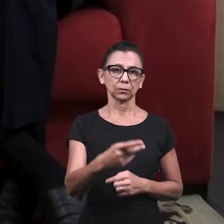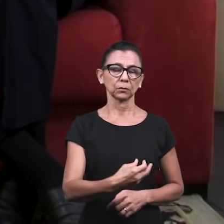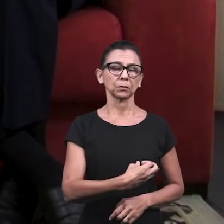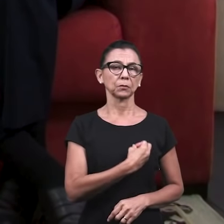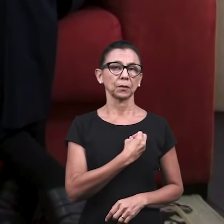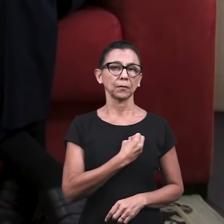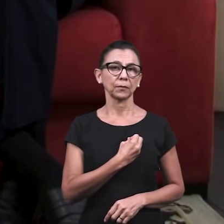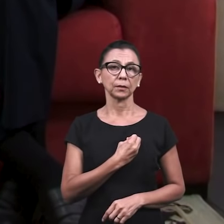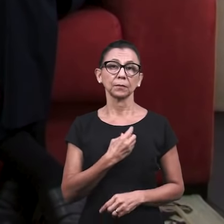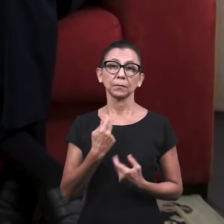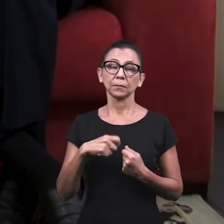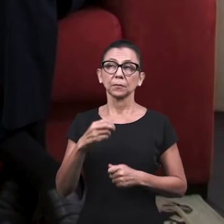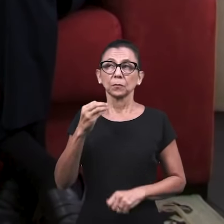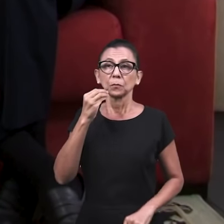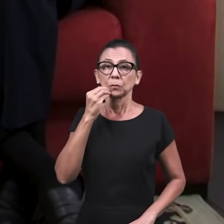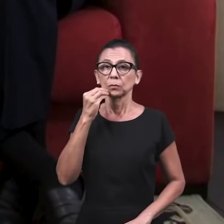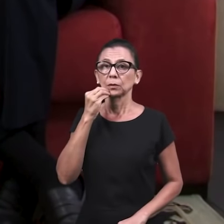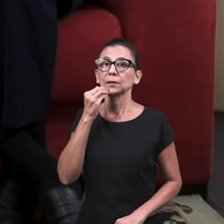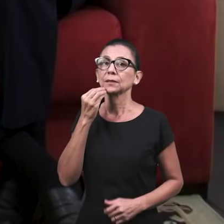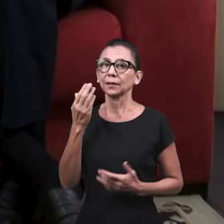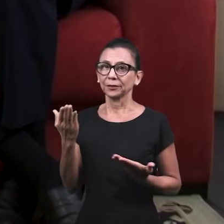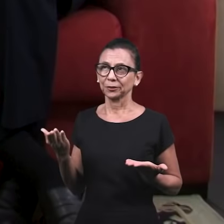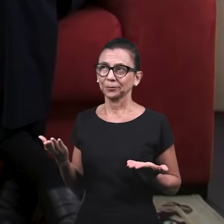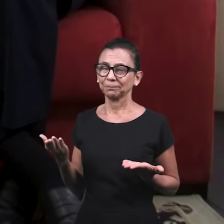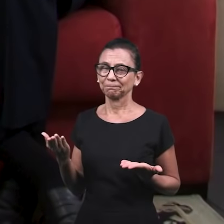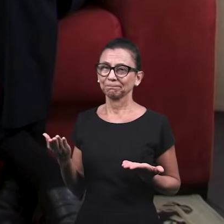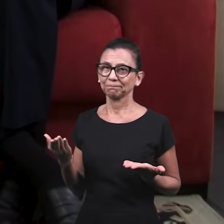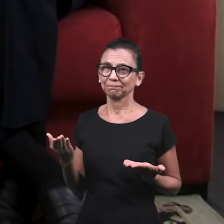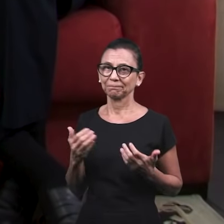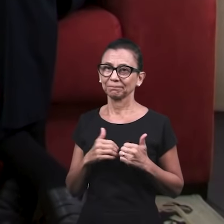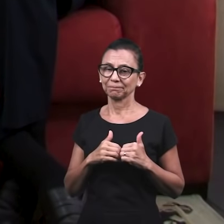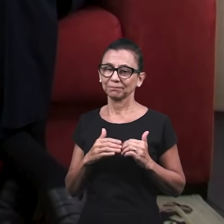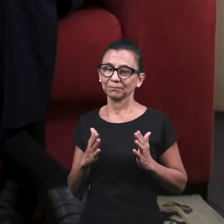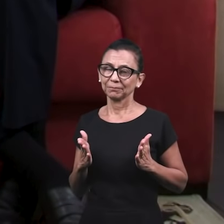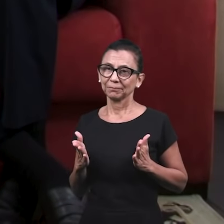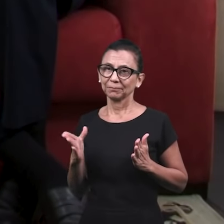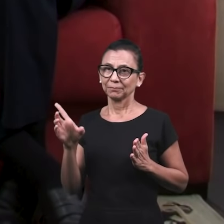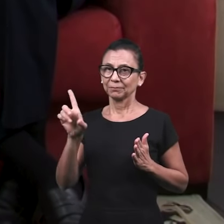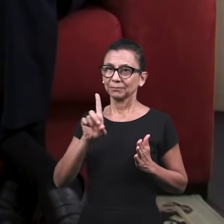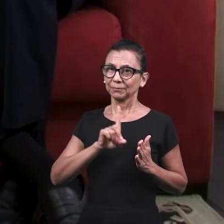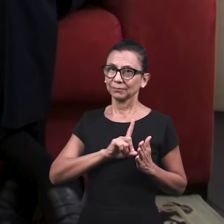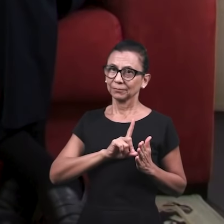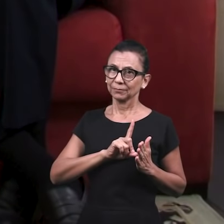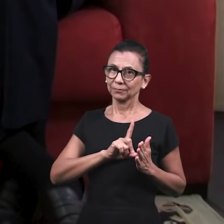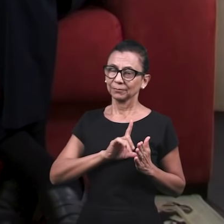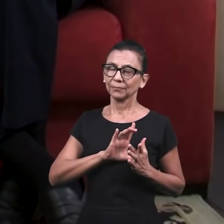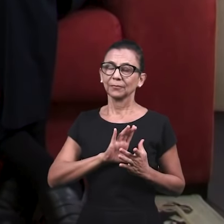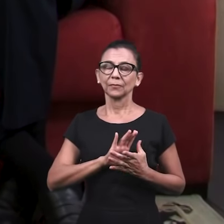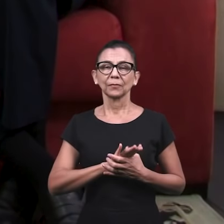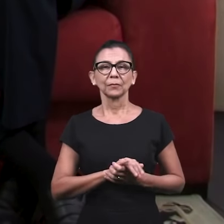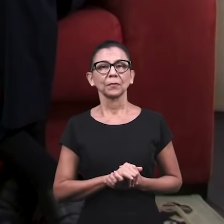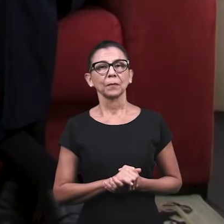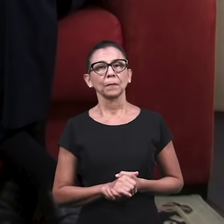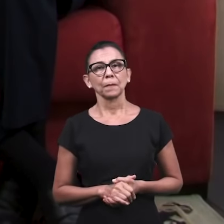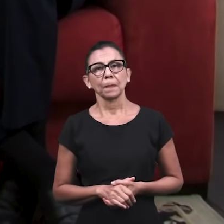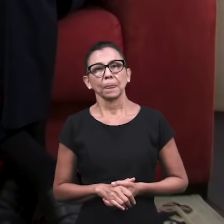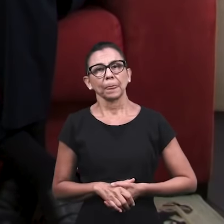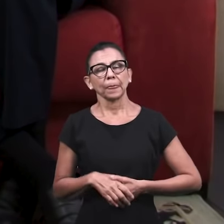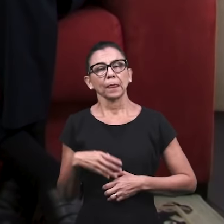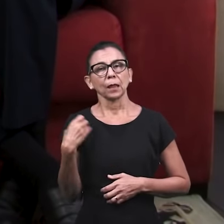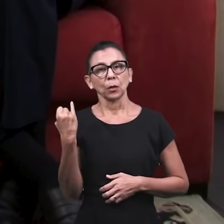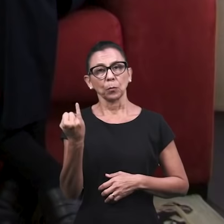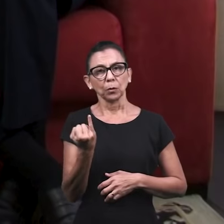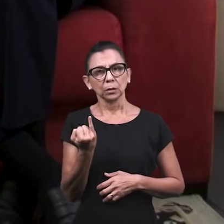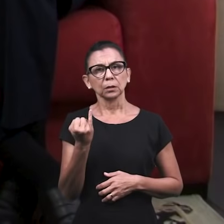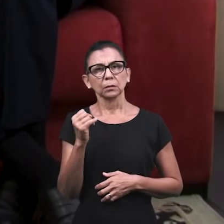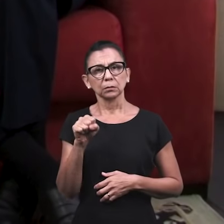dar a oportunidade de ele se revelar às nossas vidas. Não adianta apenas entender a importância do mistério, a importância